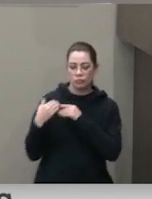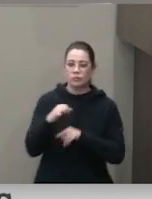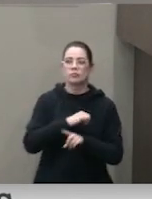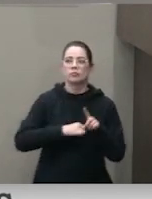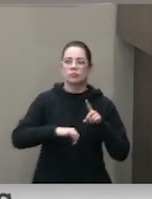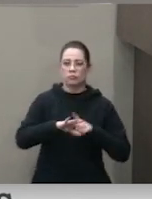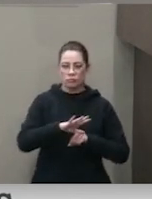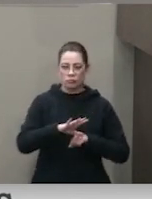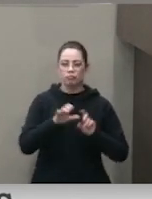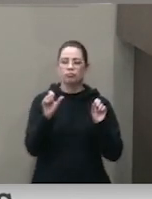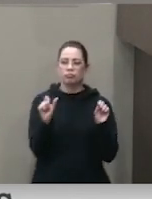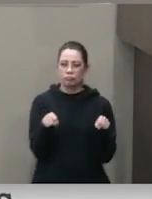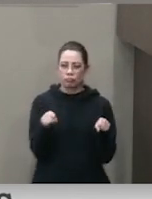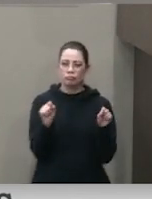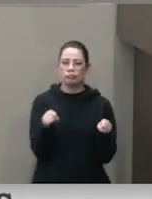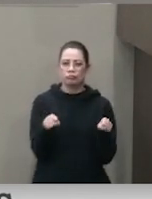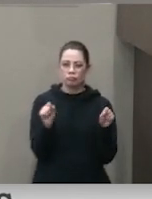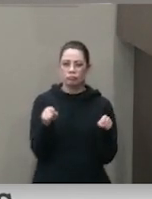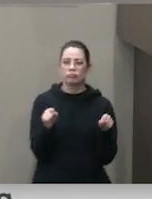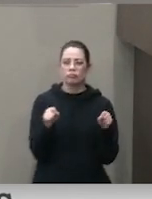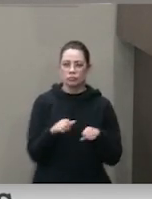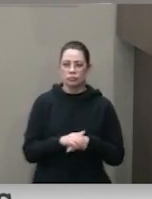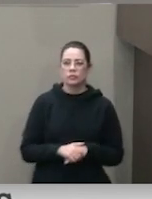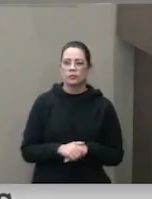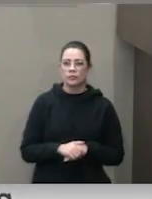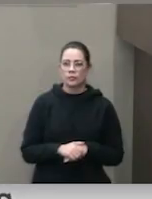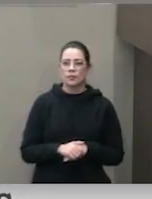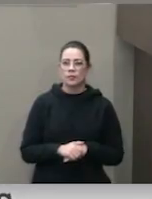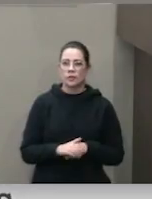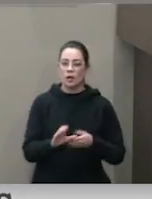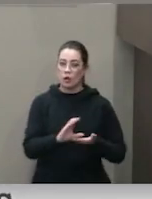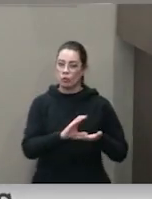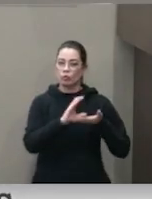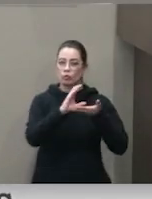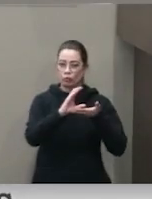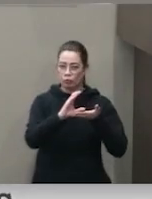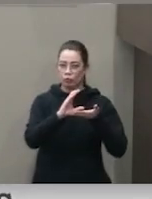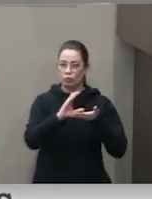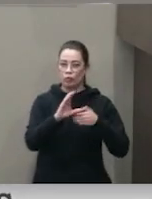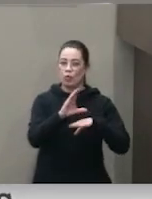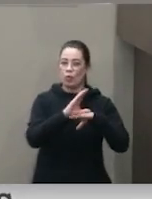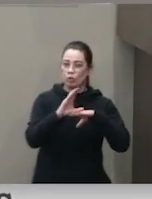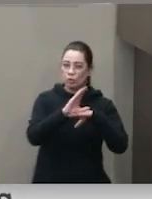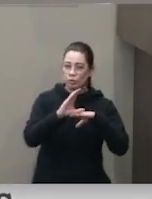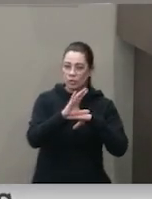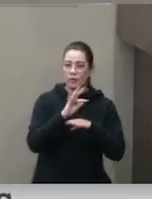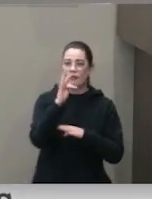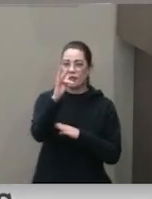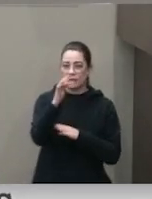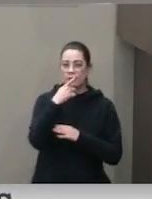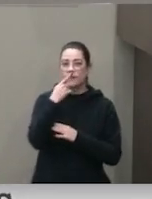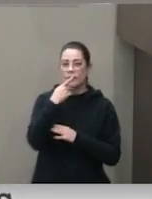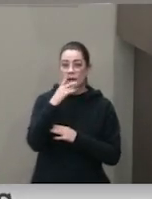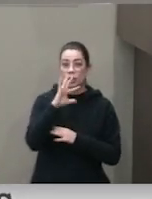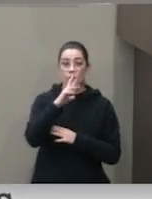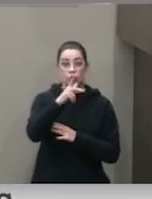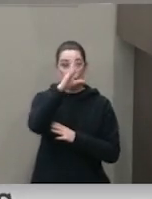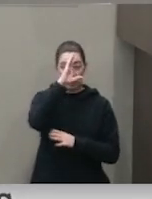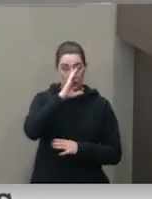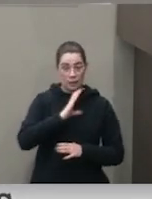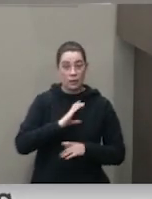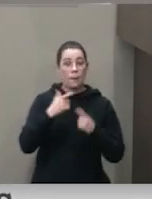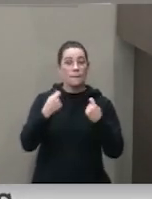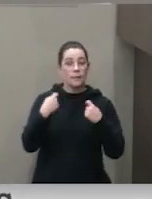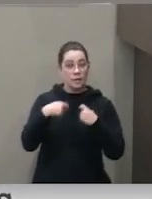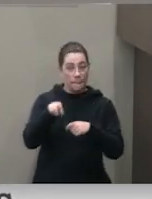social, inclusive a Constituição diz isso, né? Que todo cidadão deve proteger as